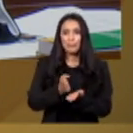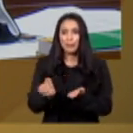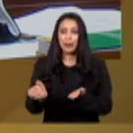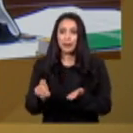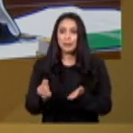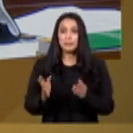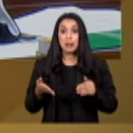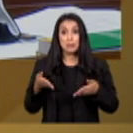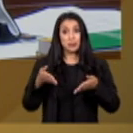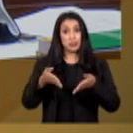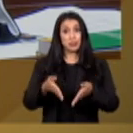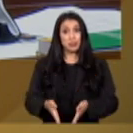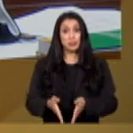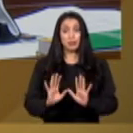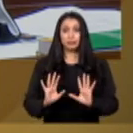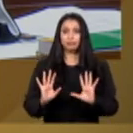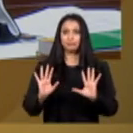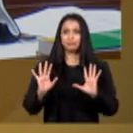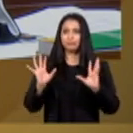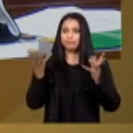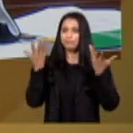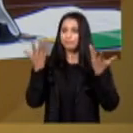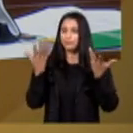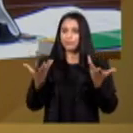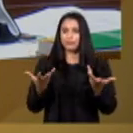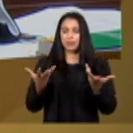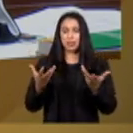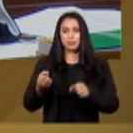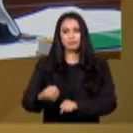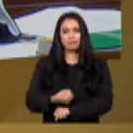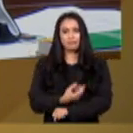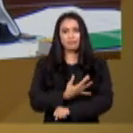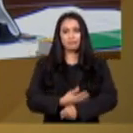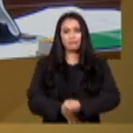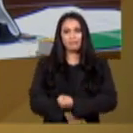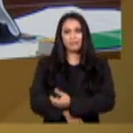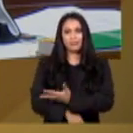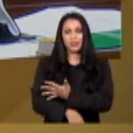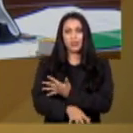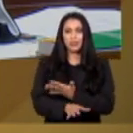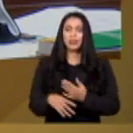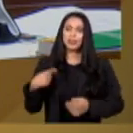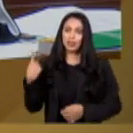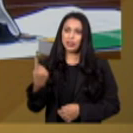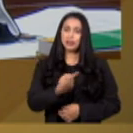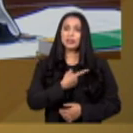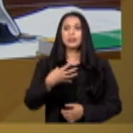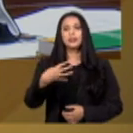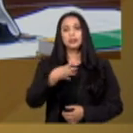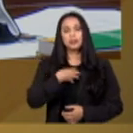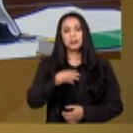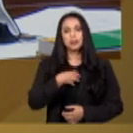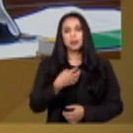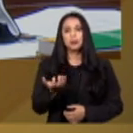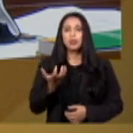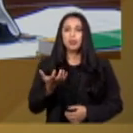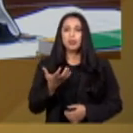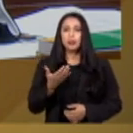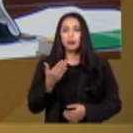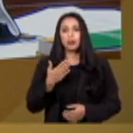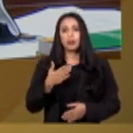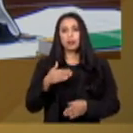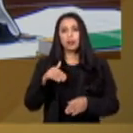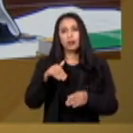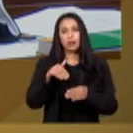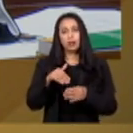participado de uma semana tô nacionais que vossa excelência proporcionou a todos nós eu gostaria de conseguir